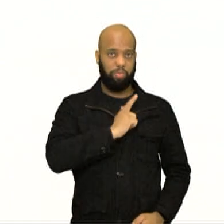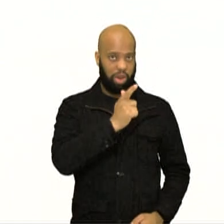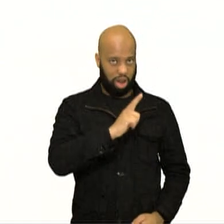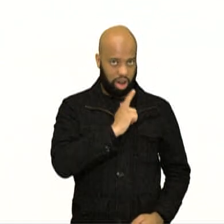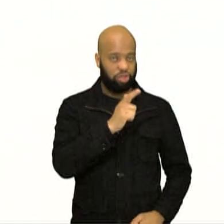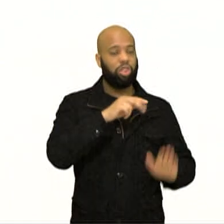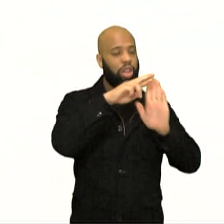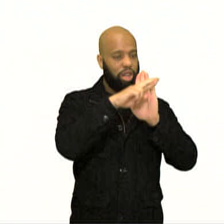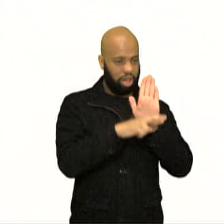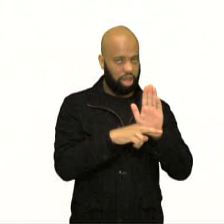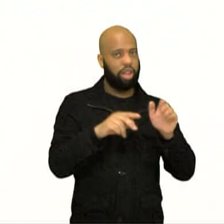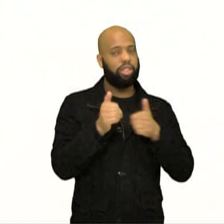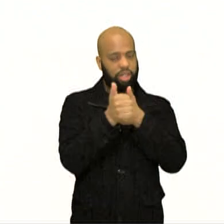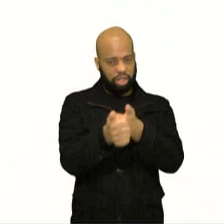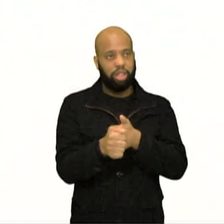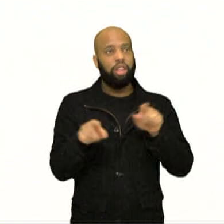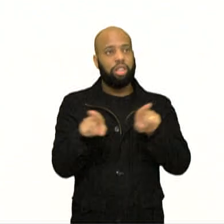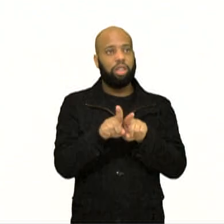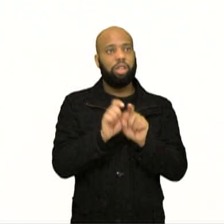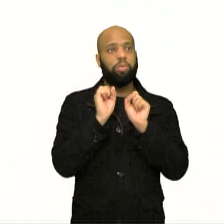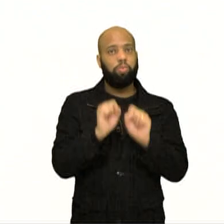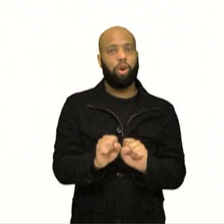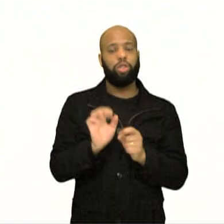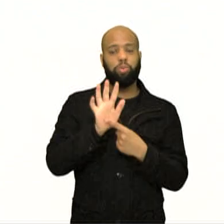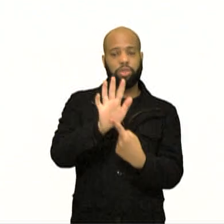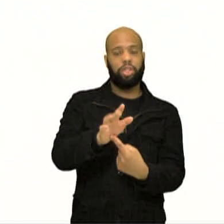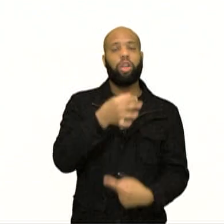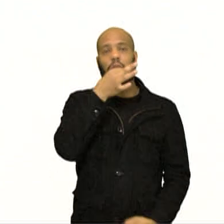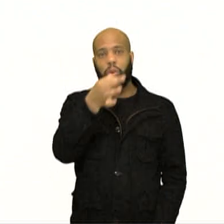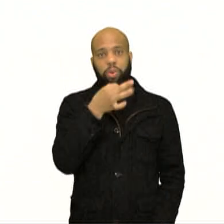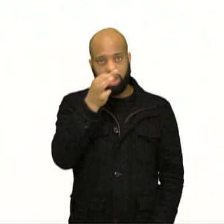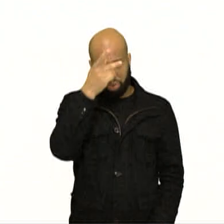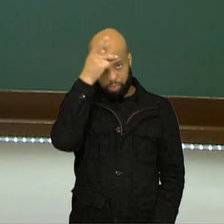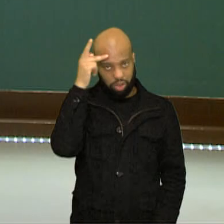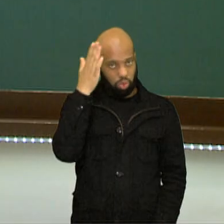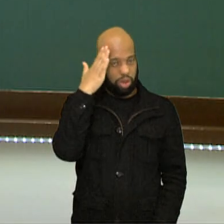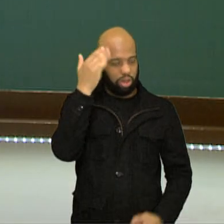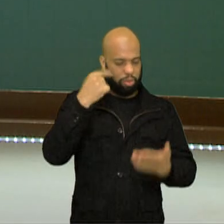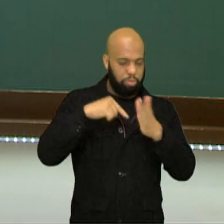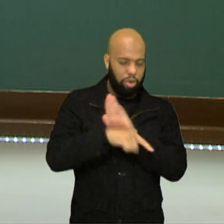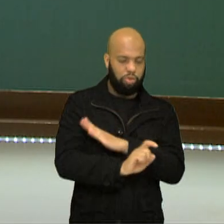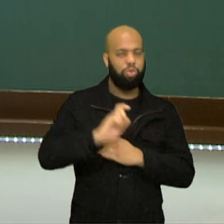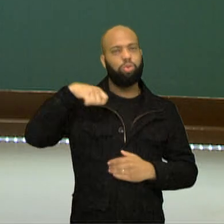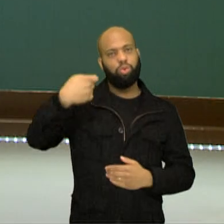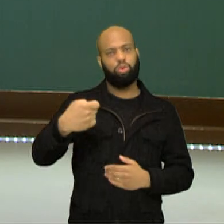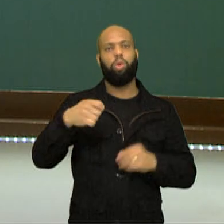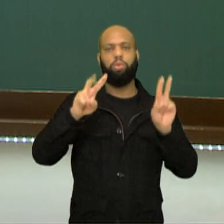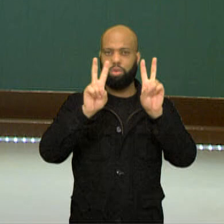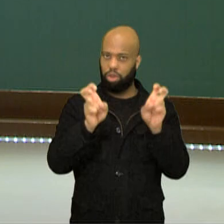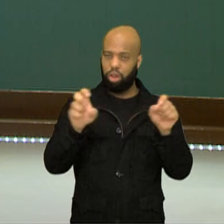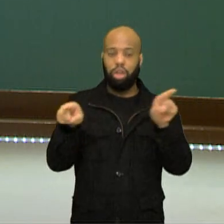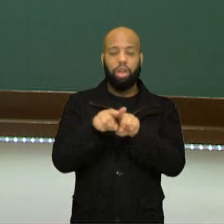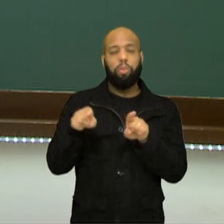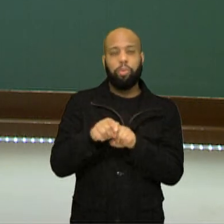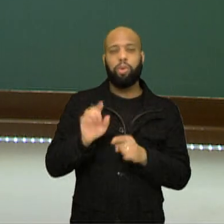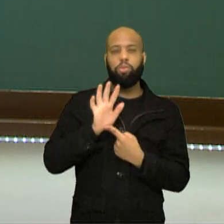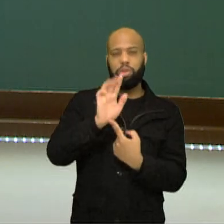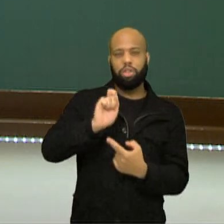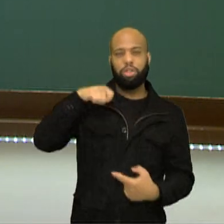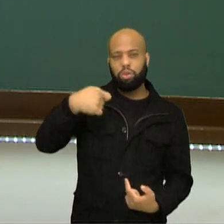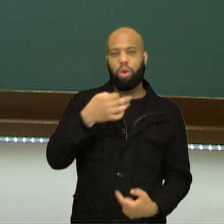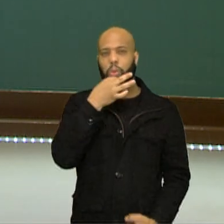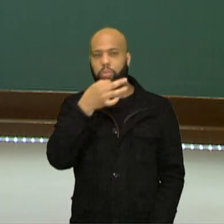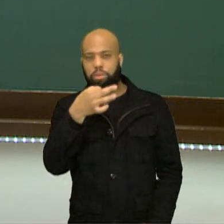nossa língua de Estado, e pode trazer a opinião de especialistas a respeito e até mesmo depoimentos pessoais, né, de pessoas